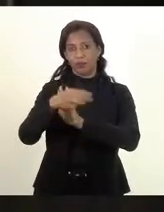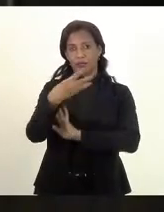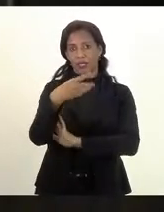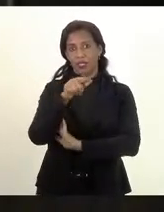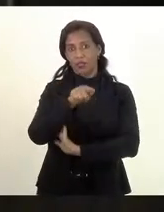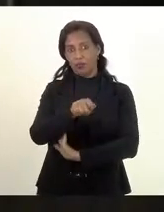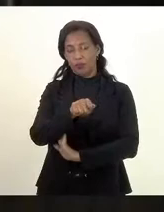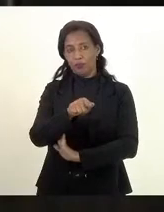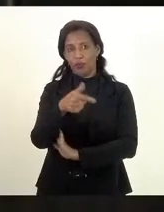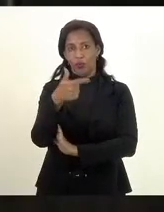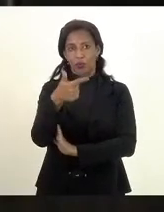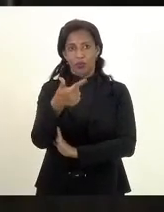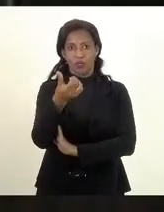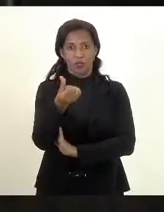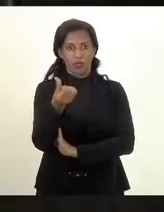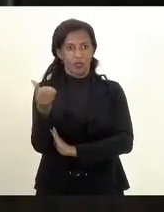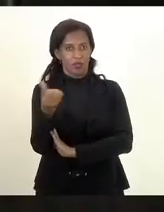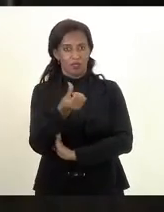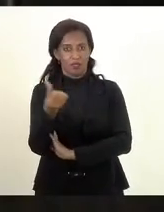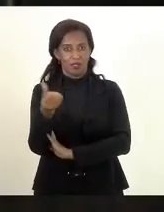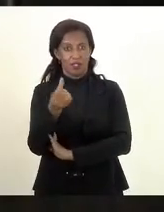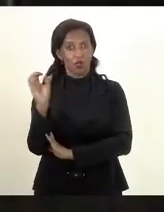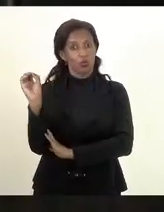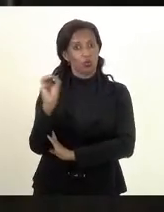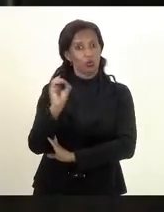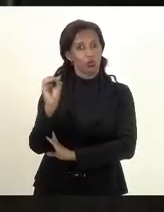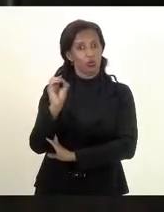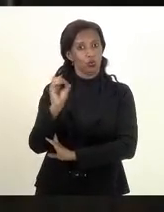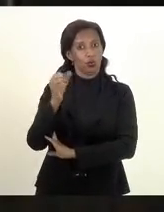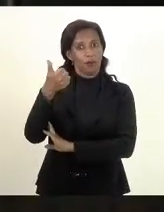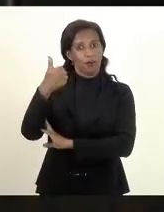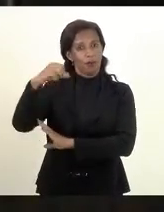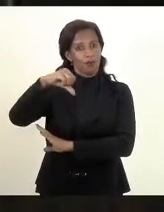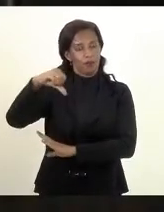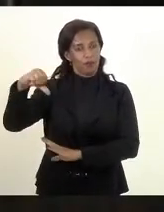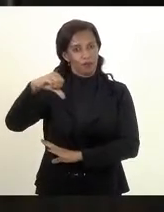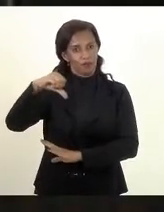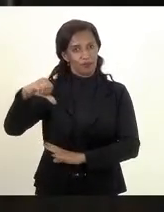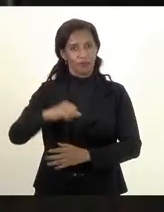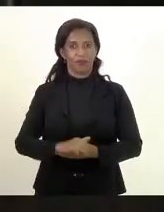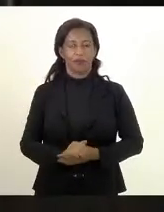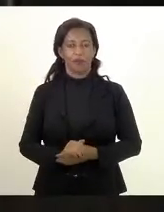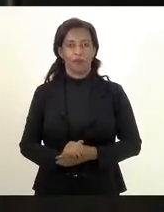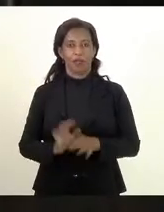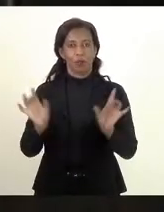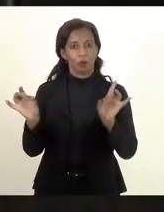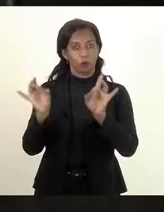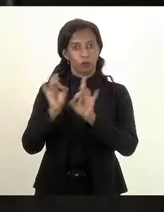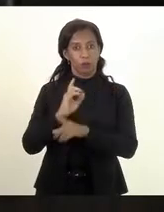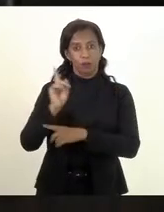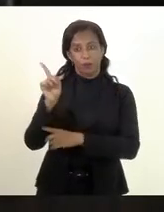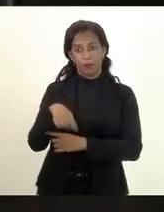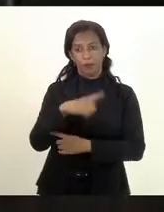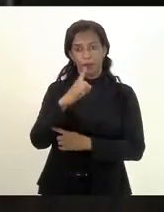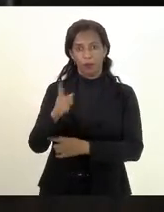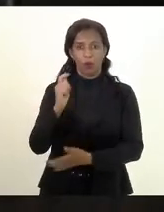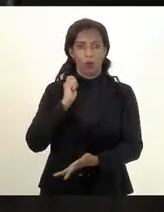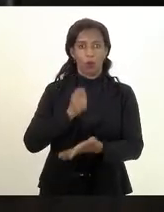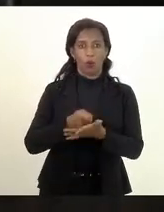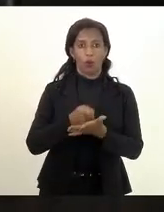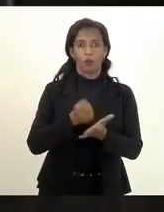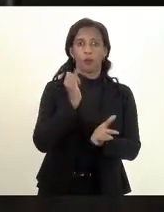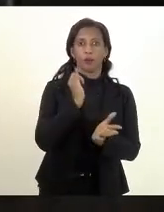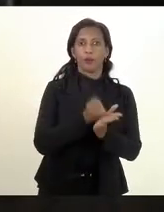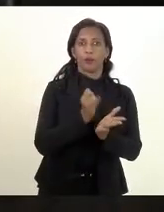.266 de 6 de outubro de 1999 para dispor sobre a proibição de cobrança do